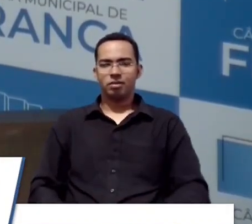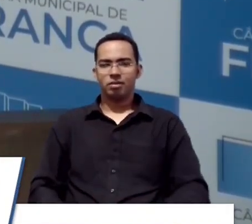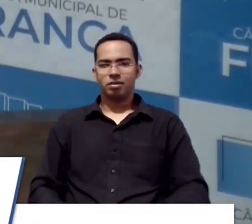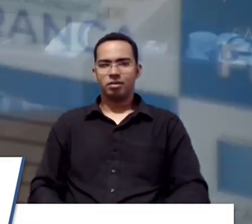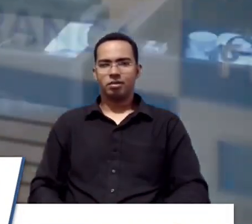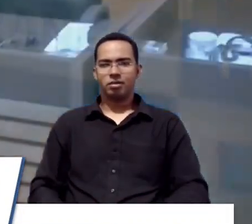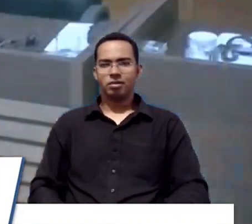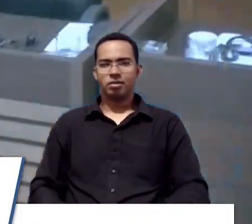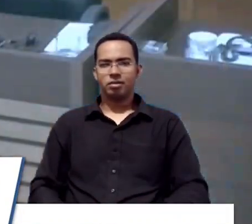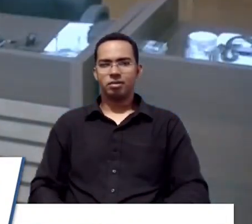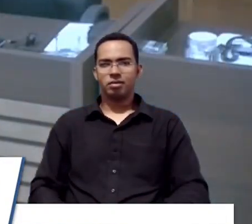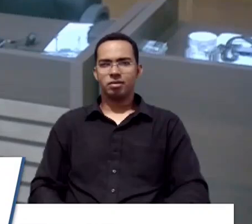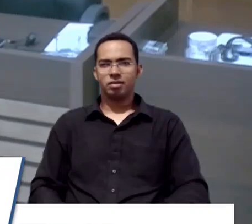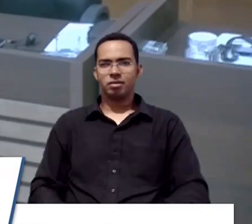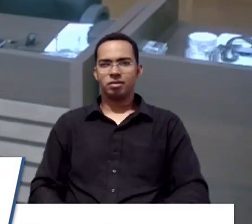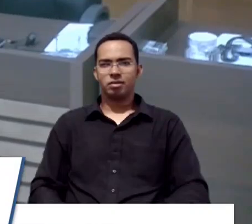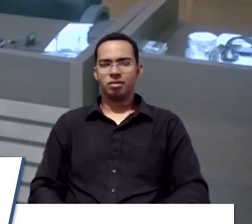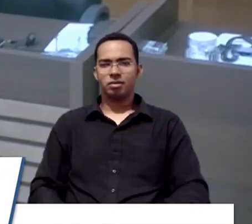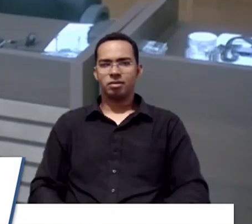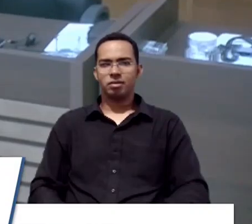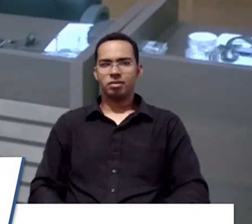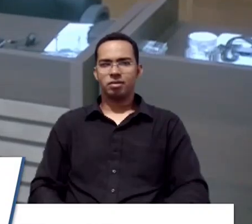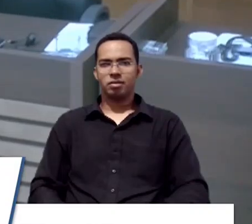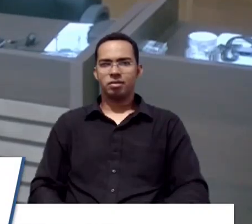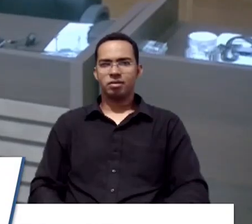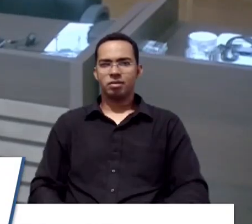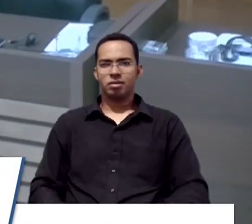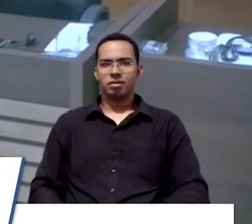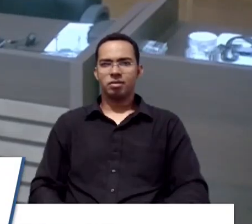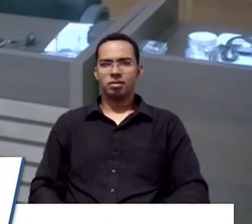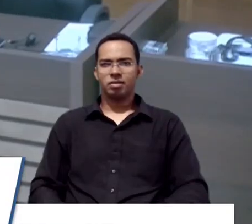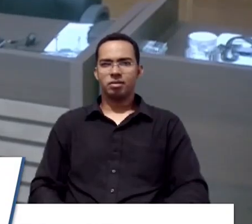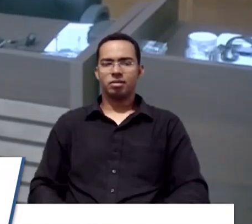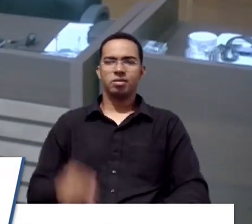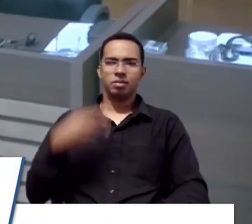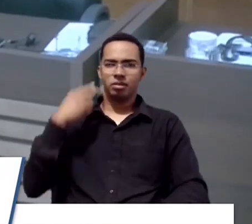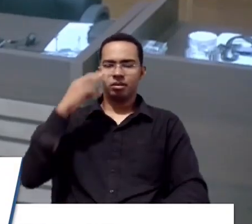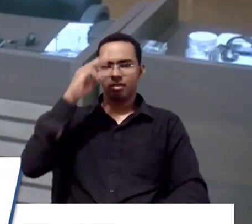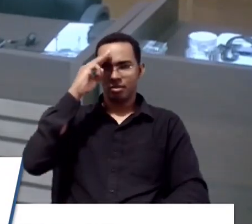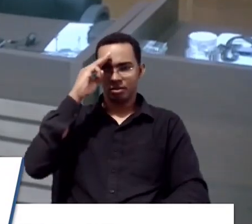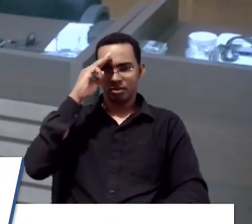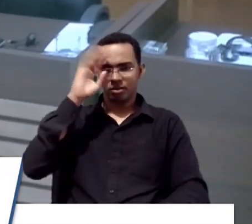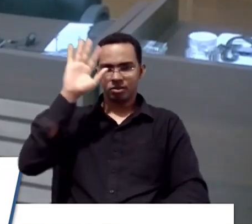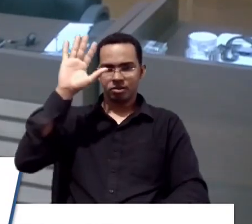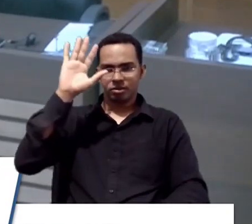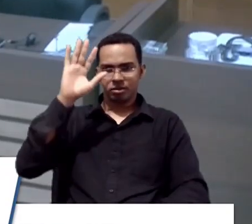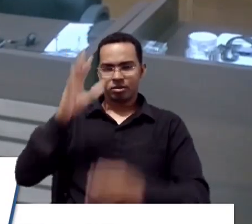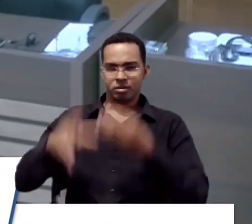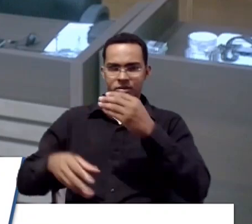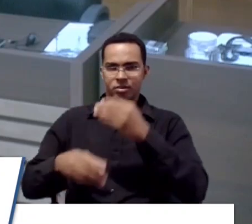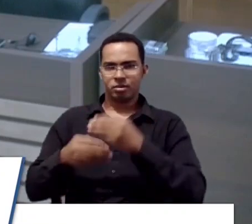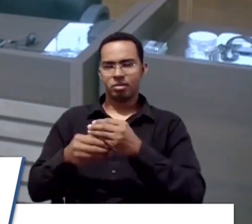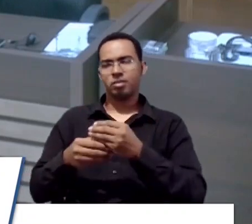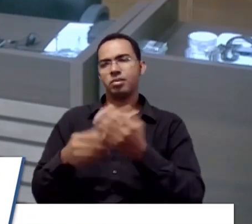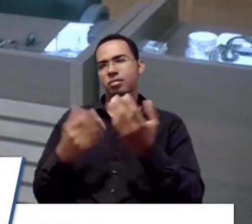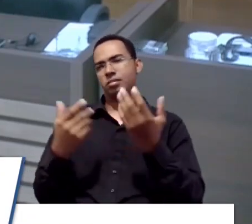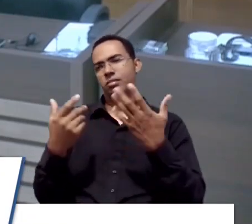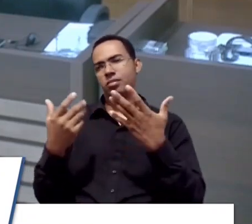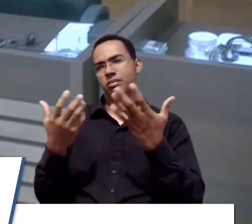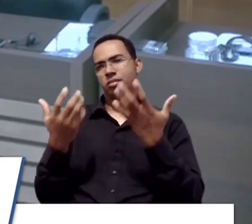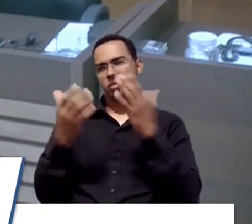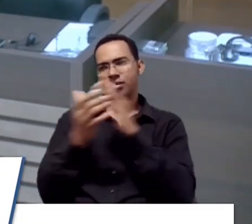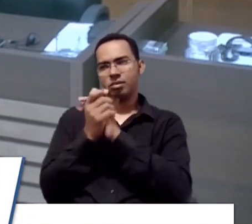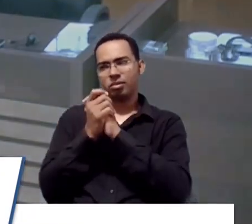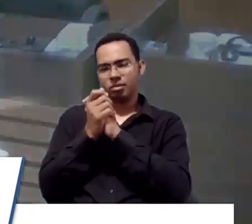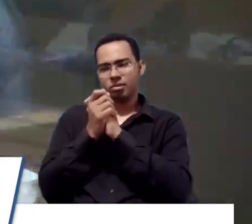Pastor Carlinho. Marcelo Didi. Primeiro eu quero cumprimentar o